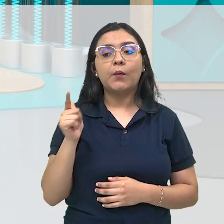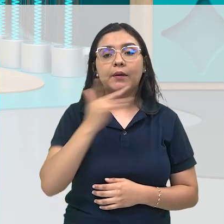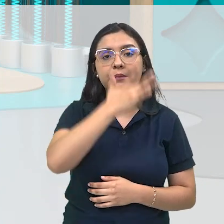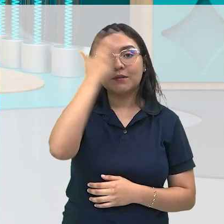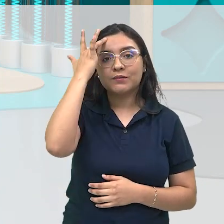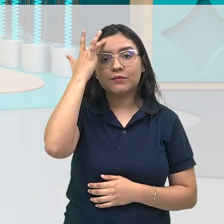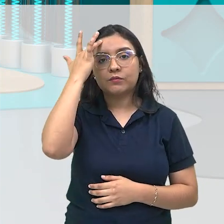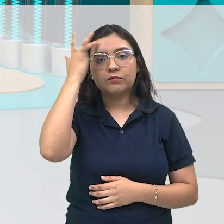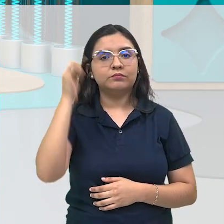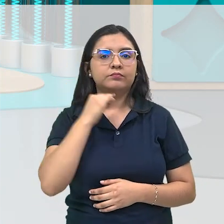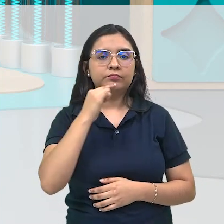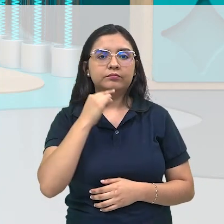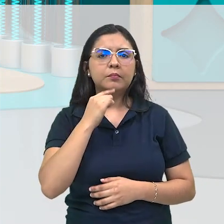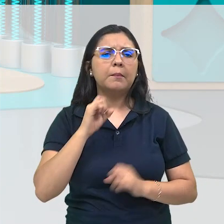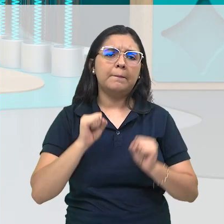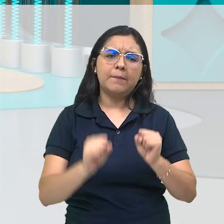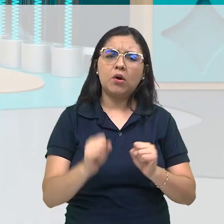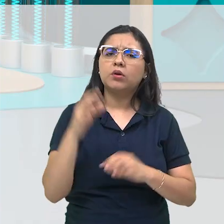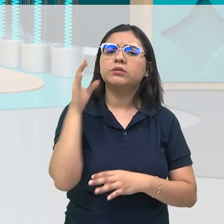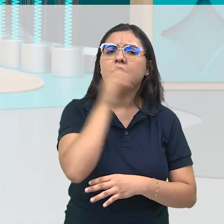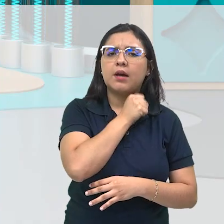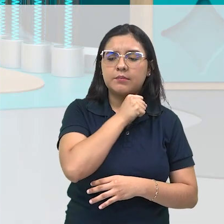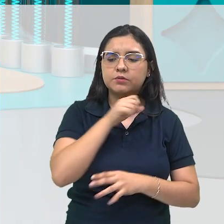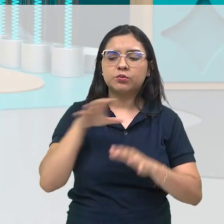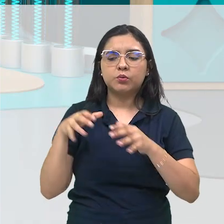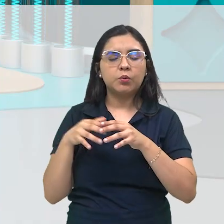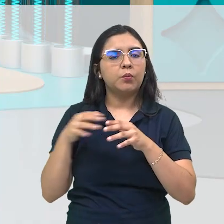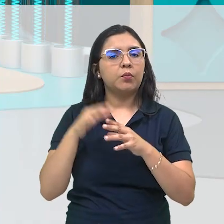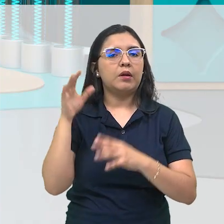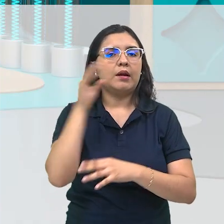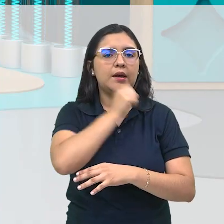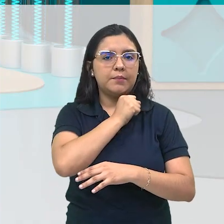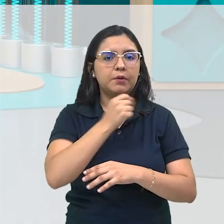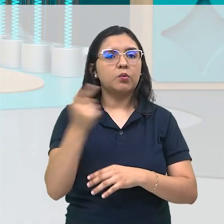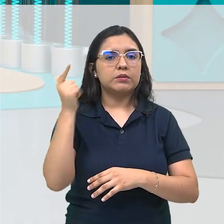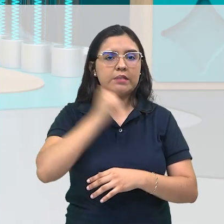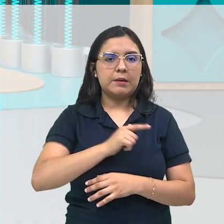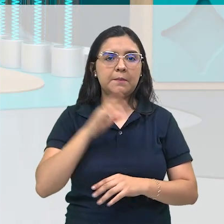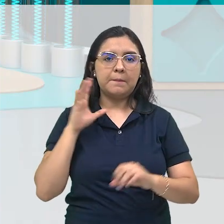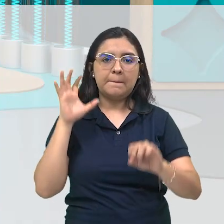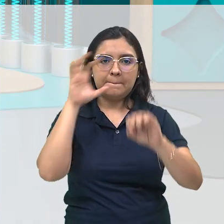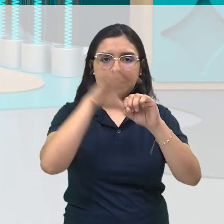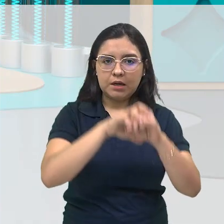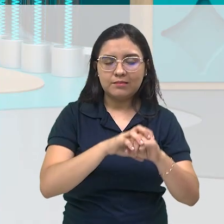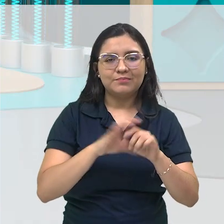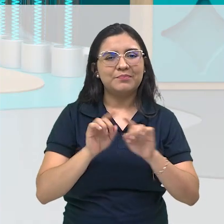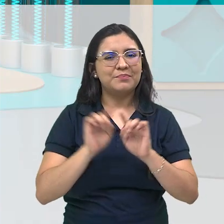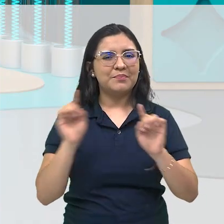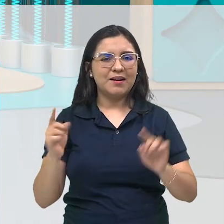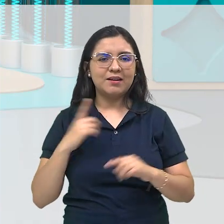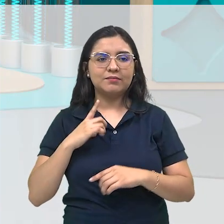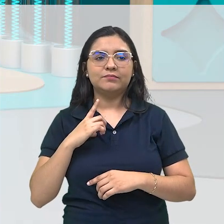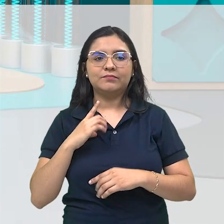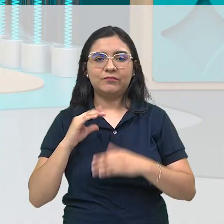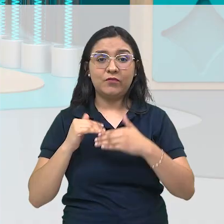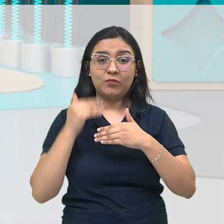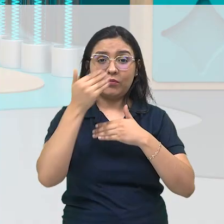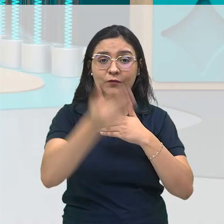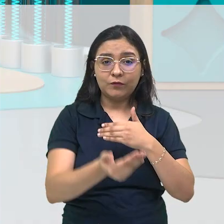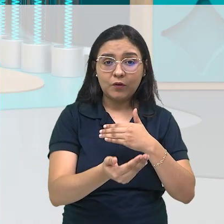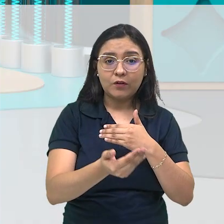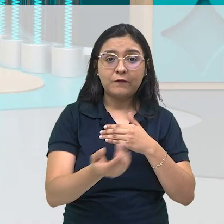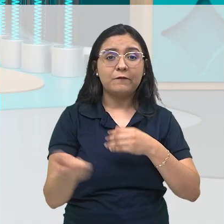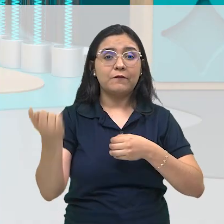Não adianta, por mais velozes que a outra equipe seja para tentar recuperar a bola, daqui que eles vão lá do outro lado pegar a